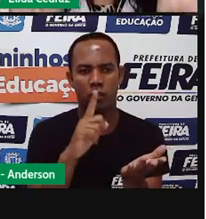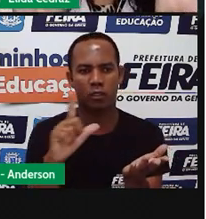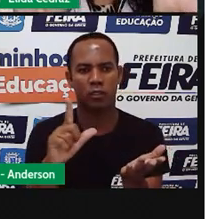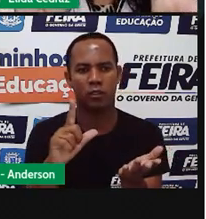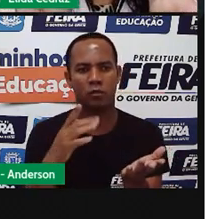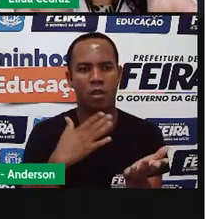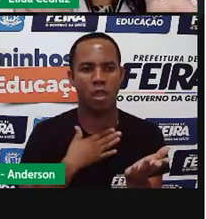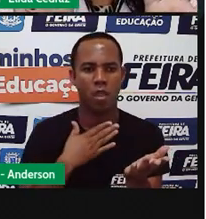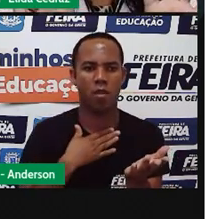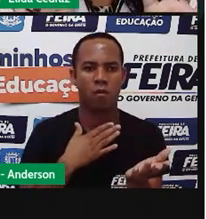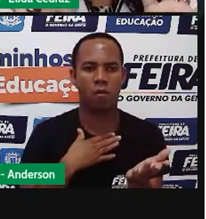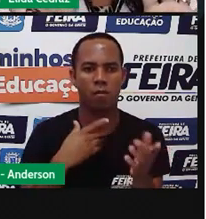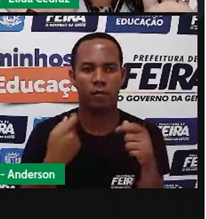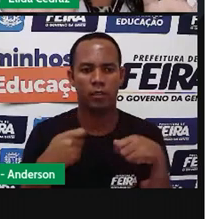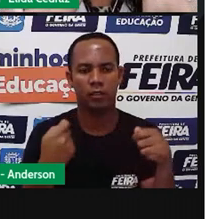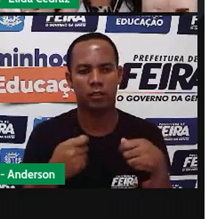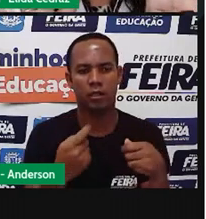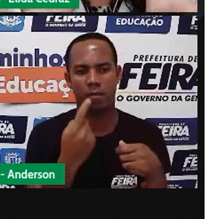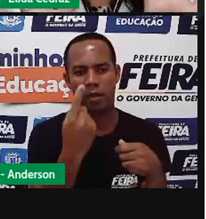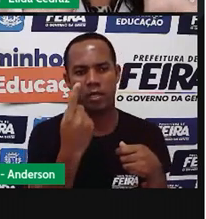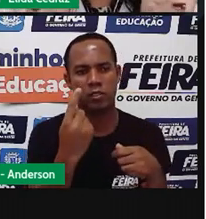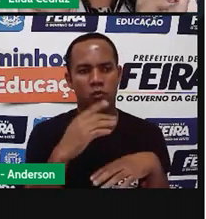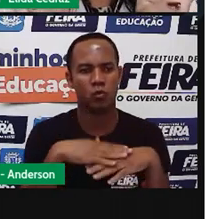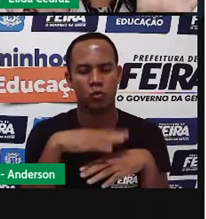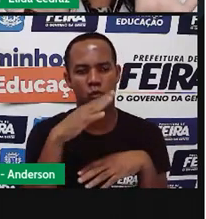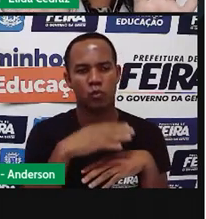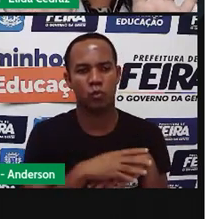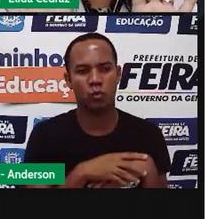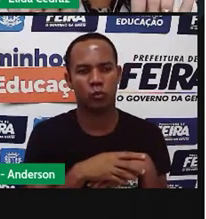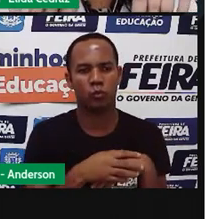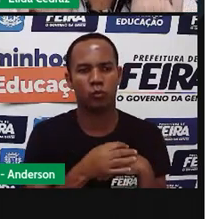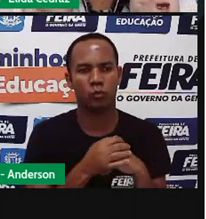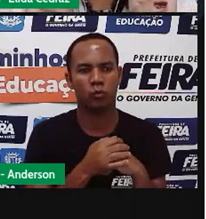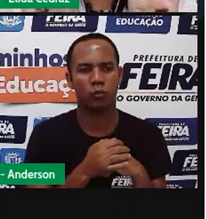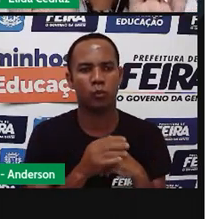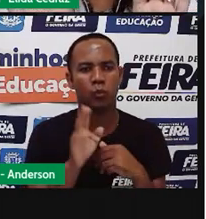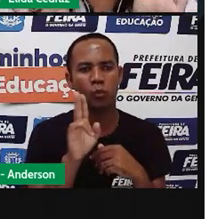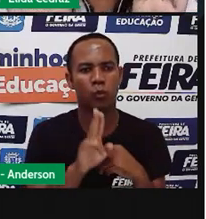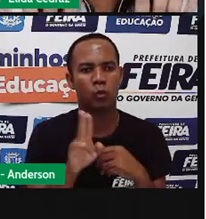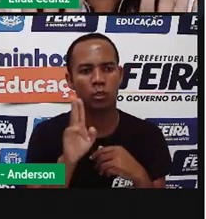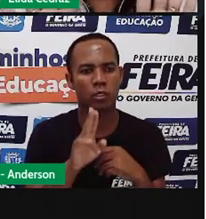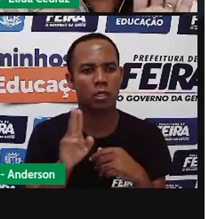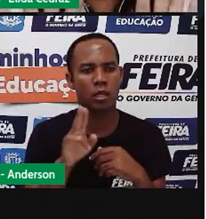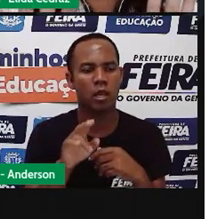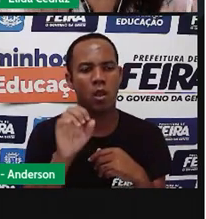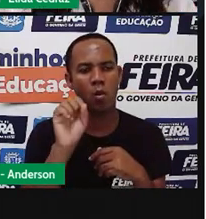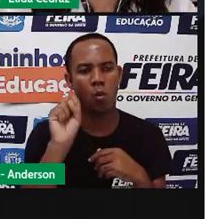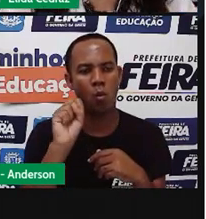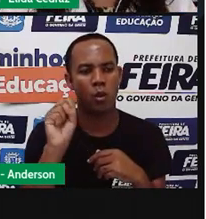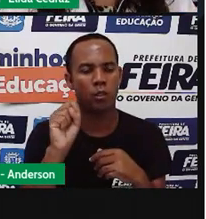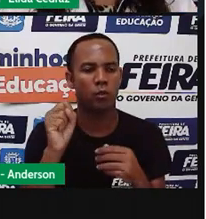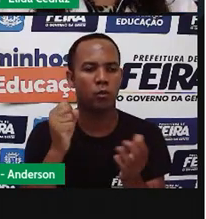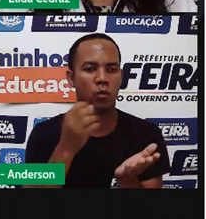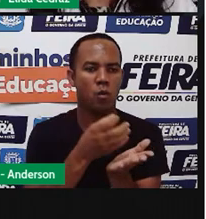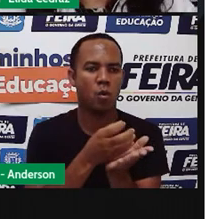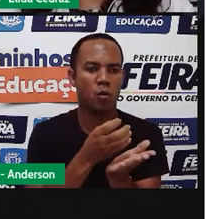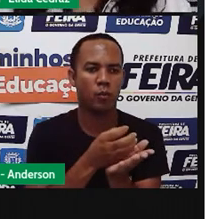vou precisar de mais 1 litro, não é isso? Ó, vou precisar utilizar os 8 copos.